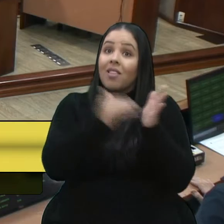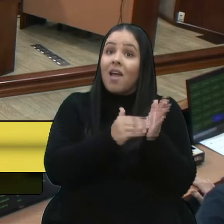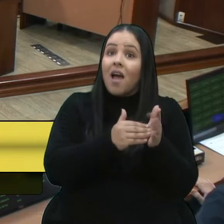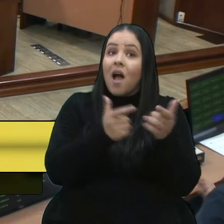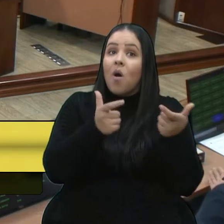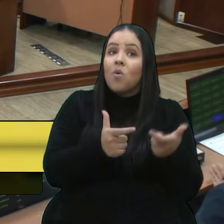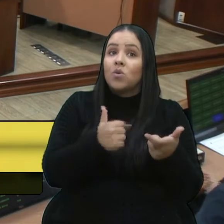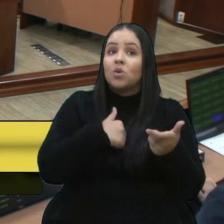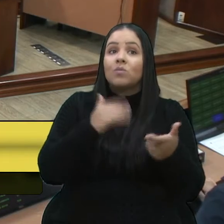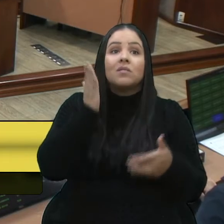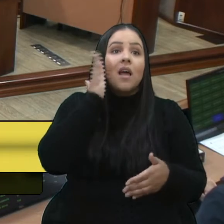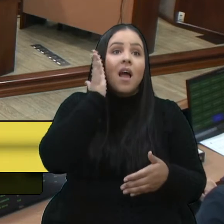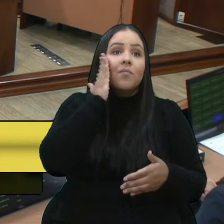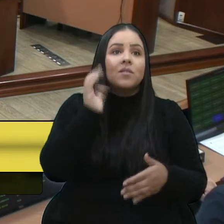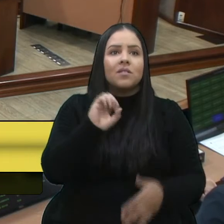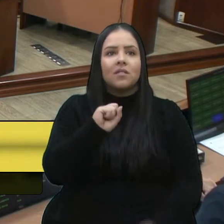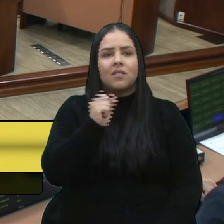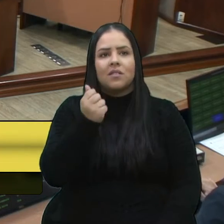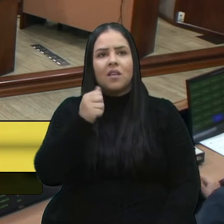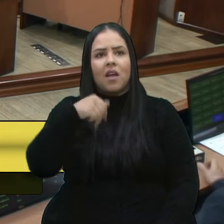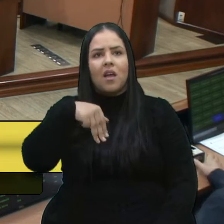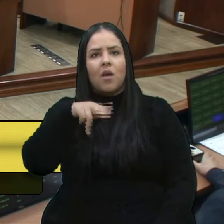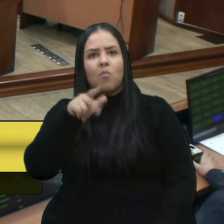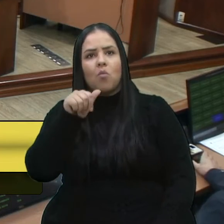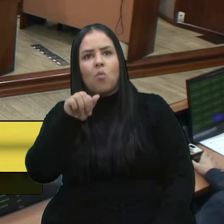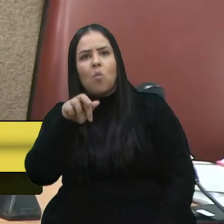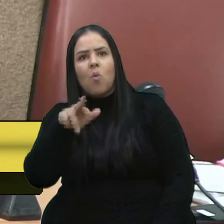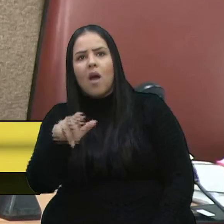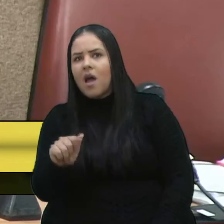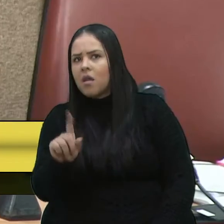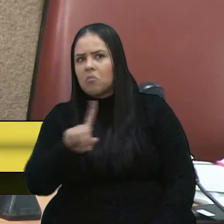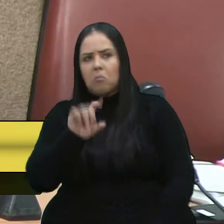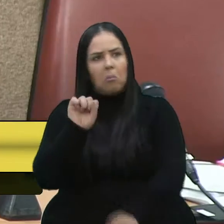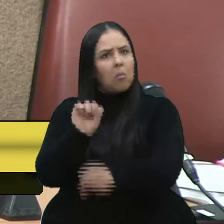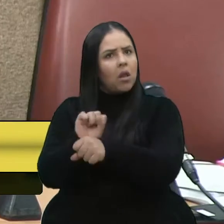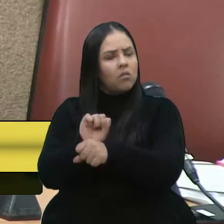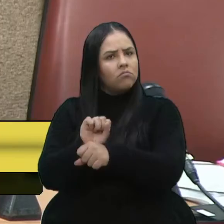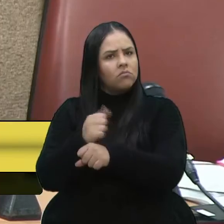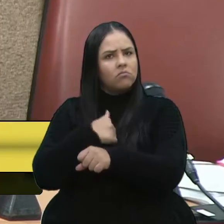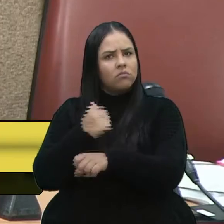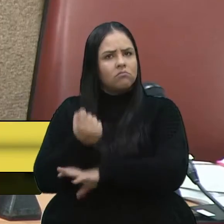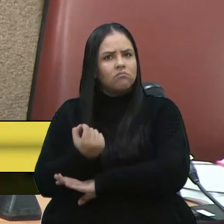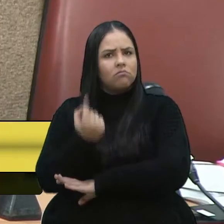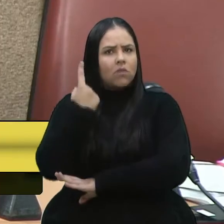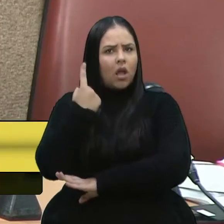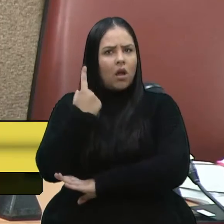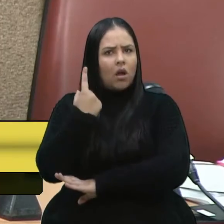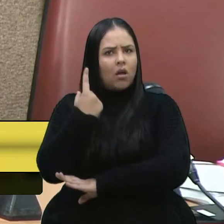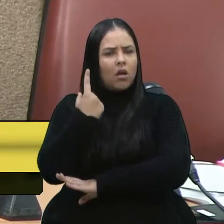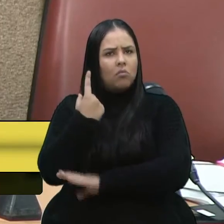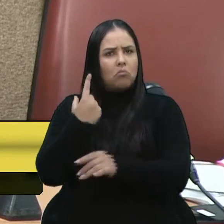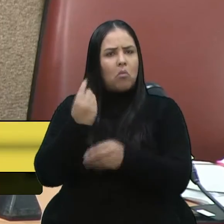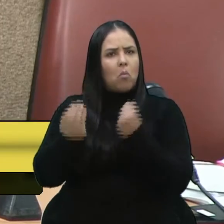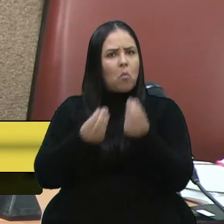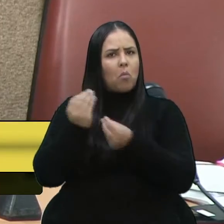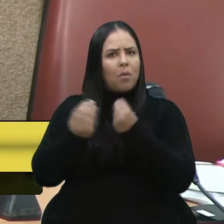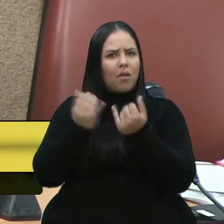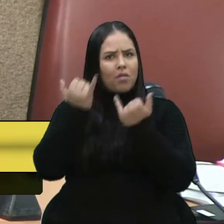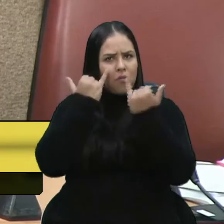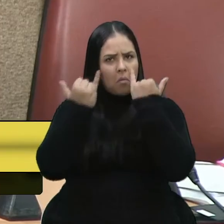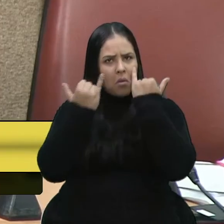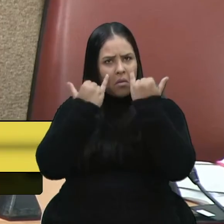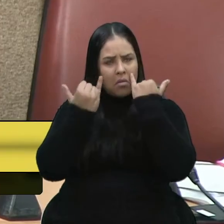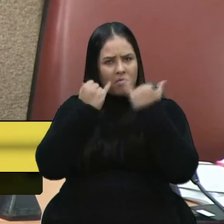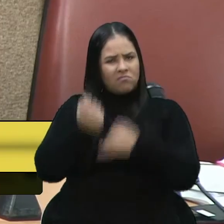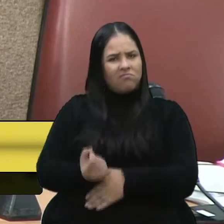a bacia do Samuara não estaria desativada, né? Então, me causa um pouco de estranheza, né, essa informação